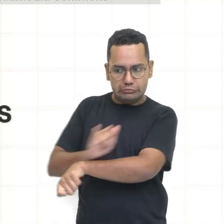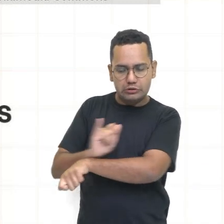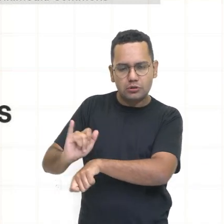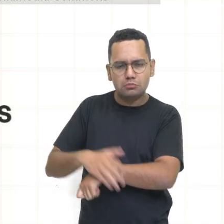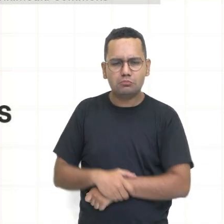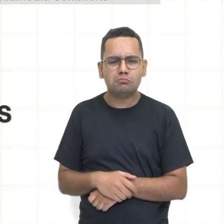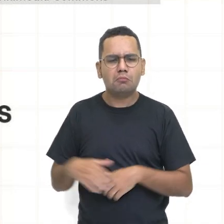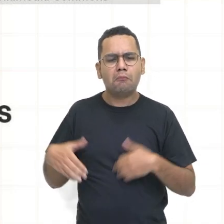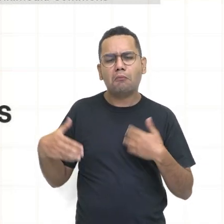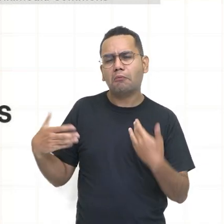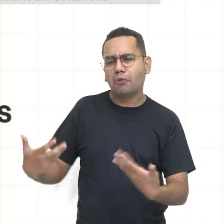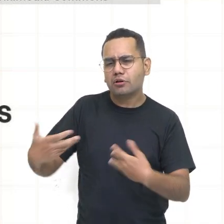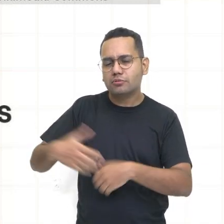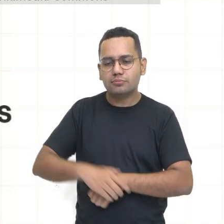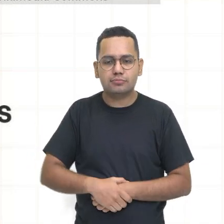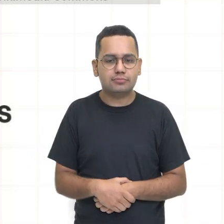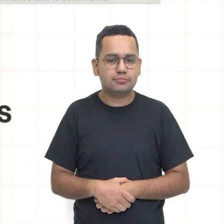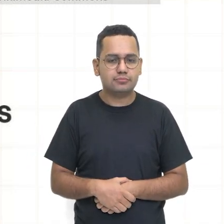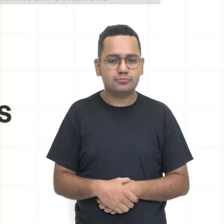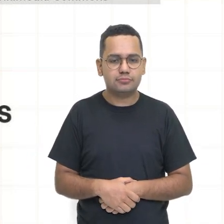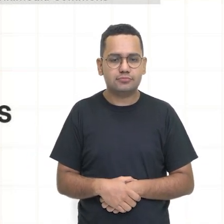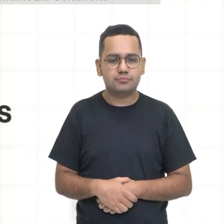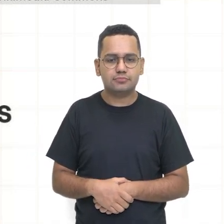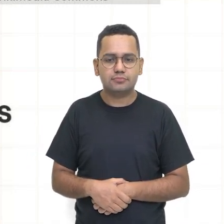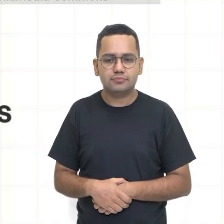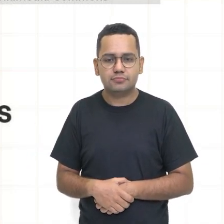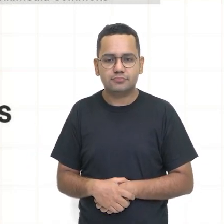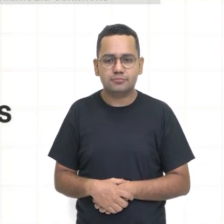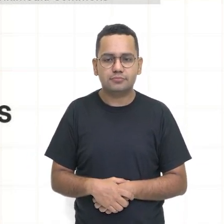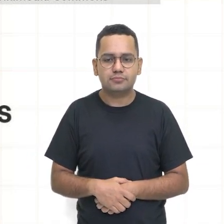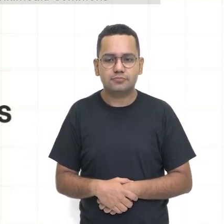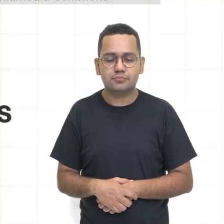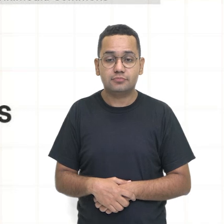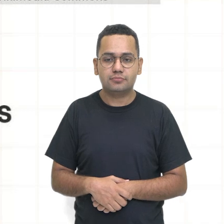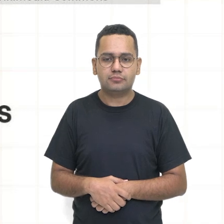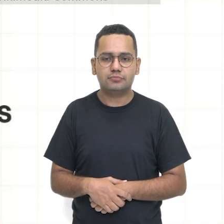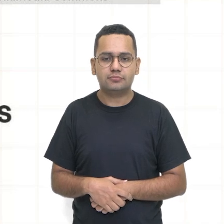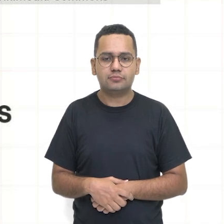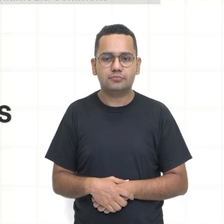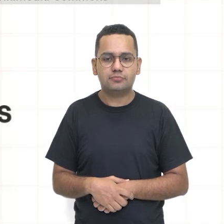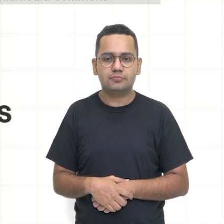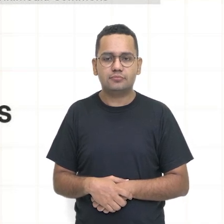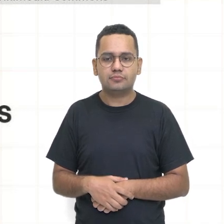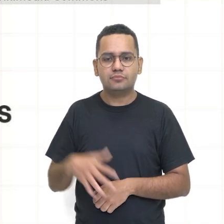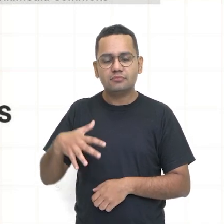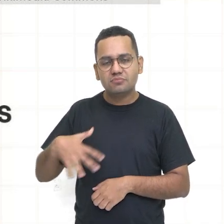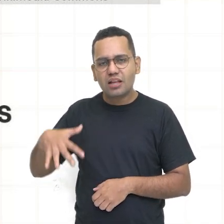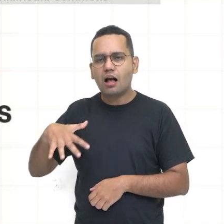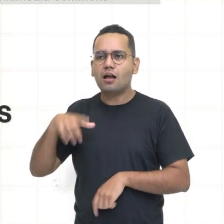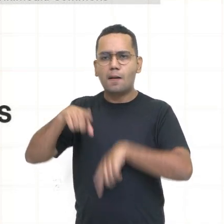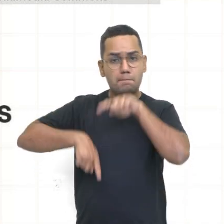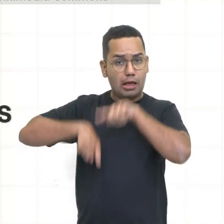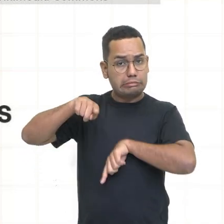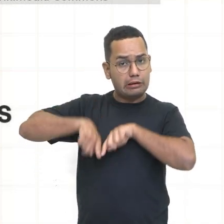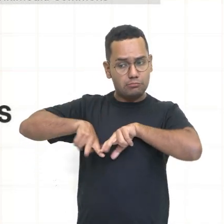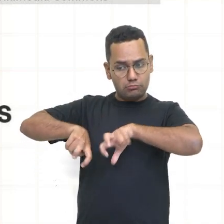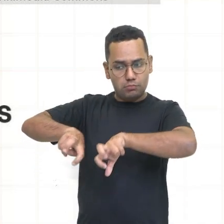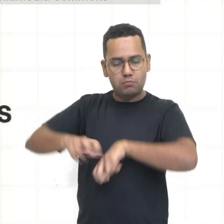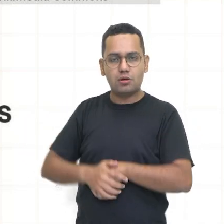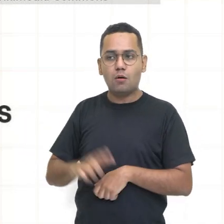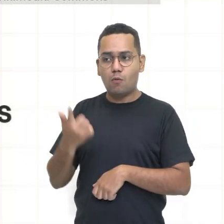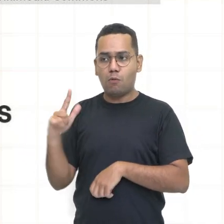quais cidades e regiões seriam essas, né? Seriam regiões em que havia ali uma concentração de minérios, uma